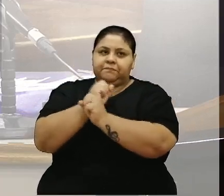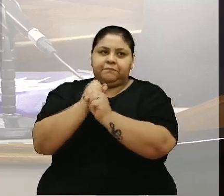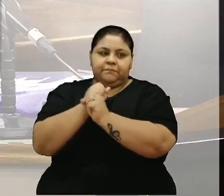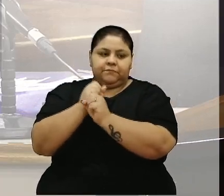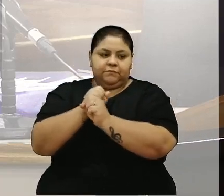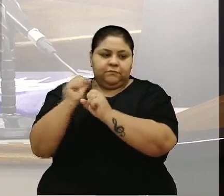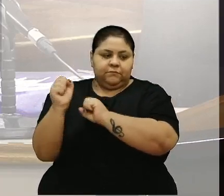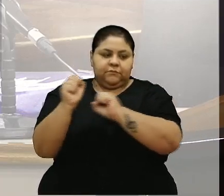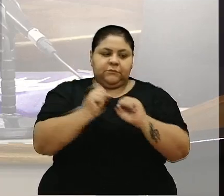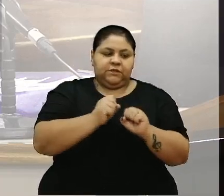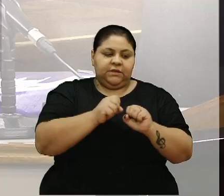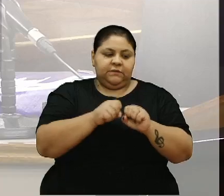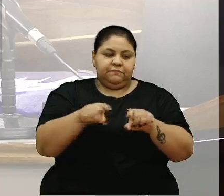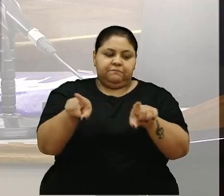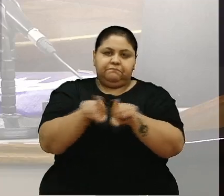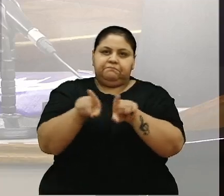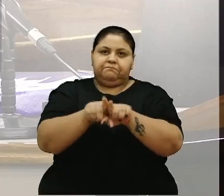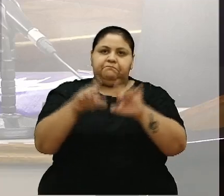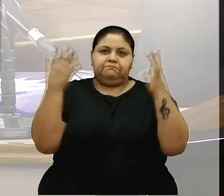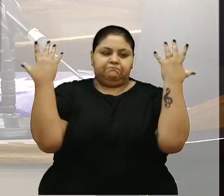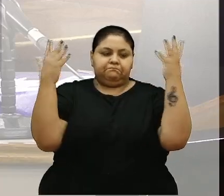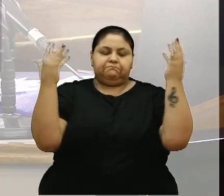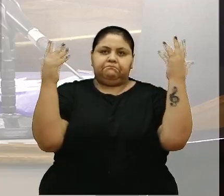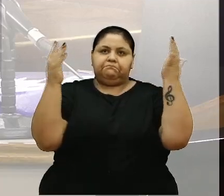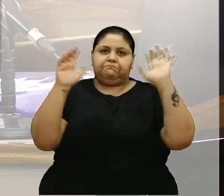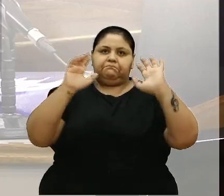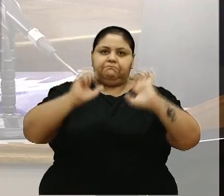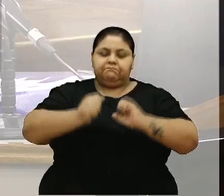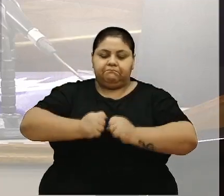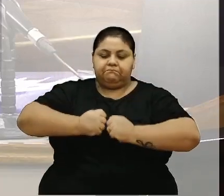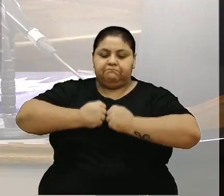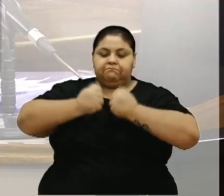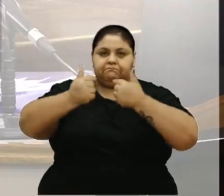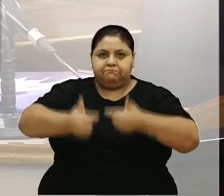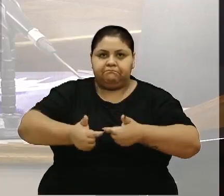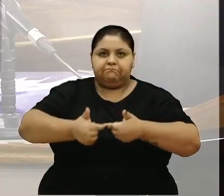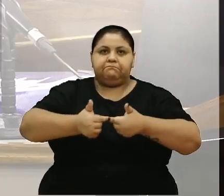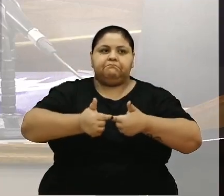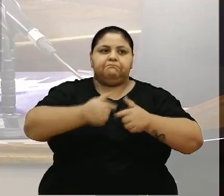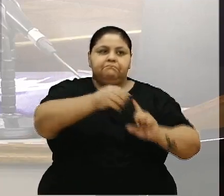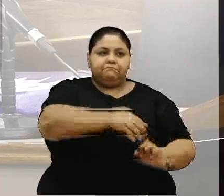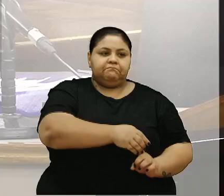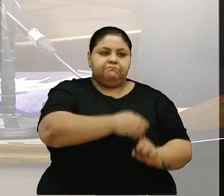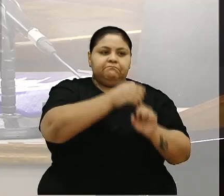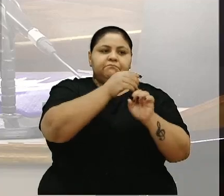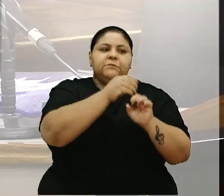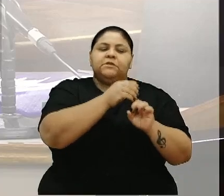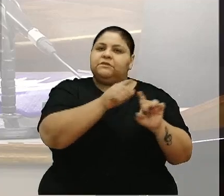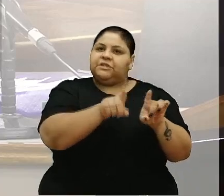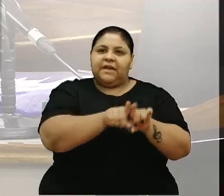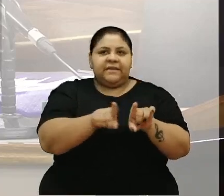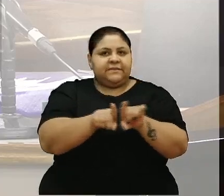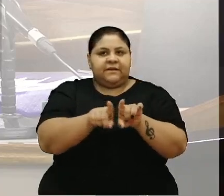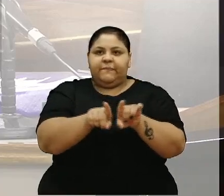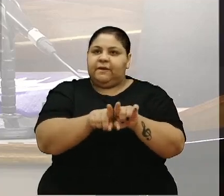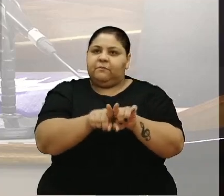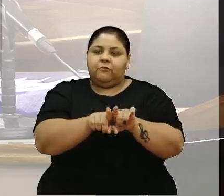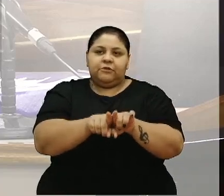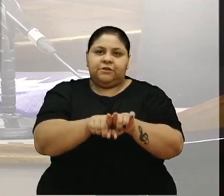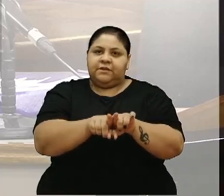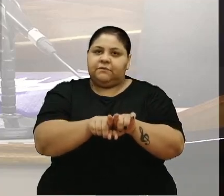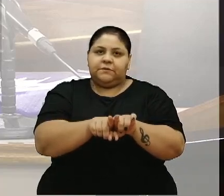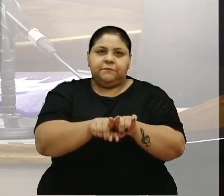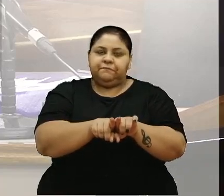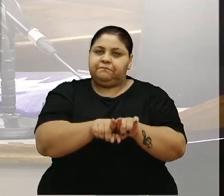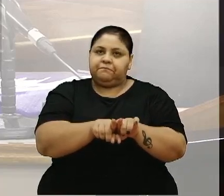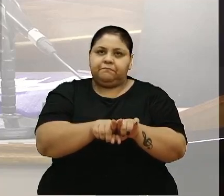e o Laim, então parabéns mesmo pela atitude, pelo pioneirismo e pela divulgação do nosso município que valoriza